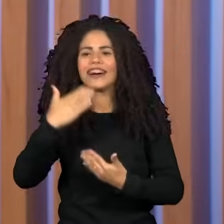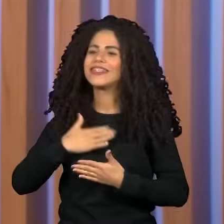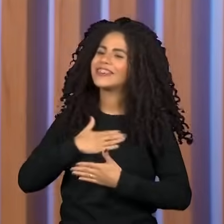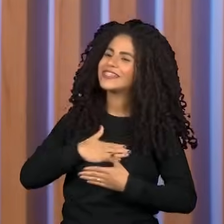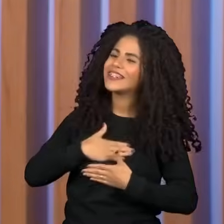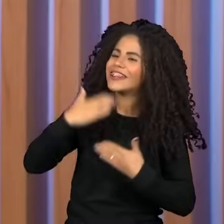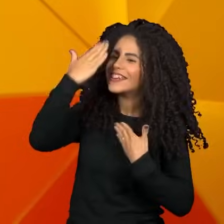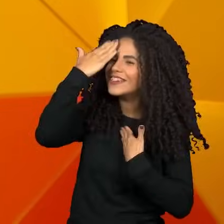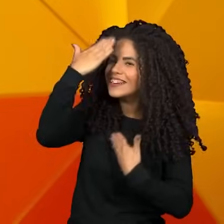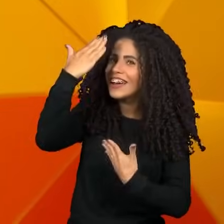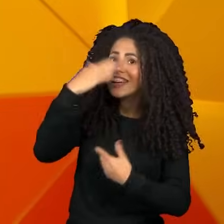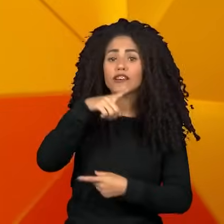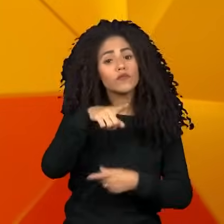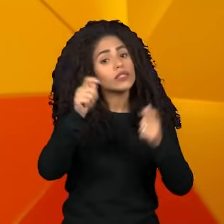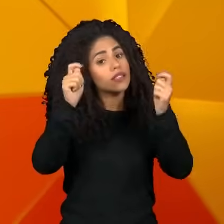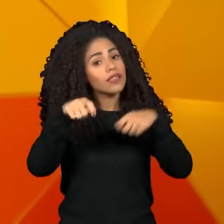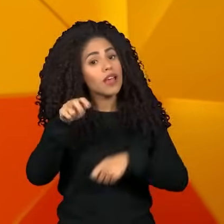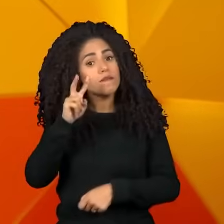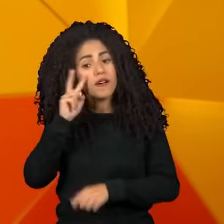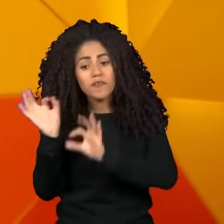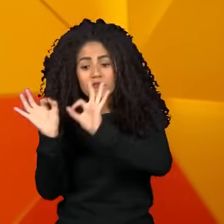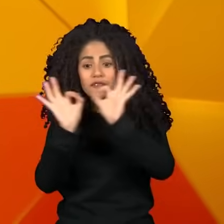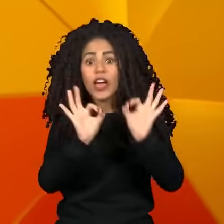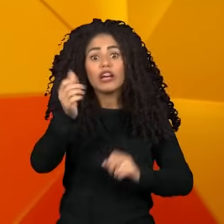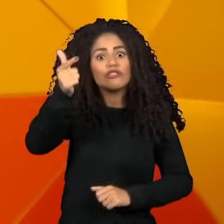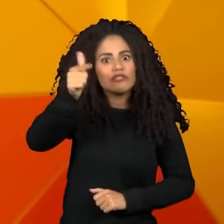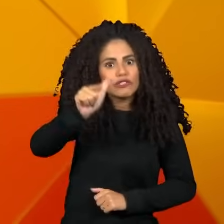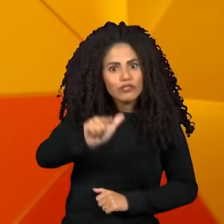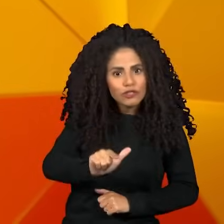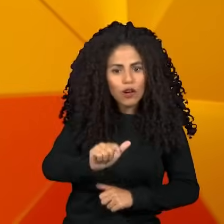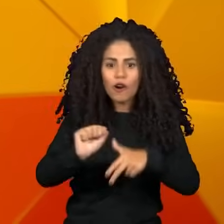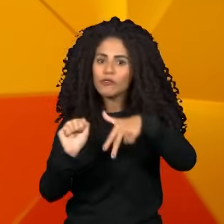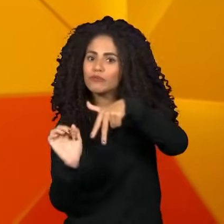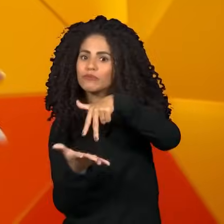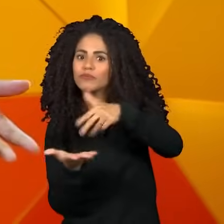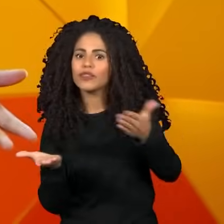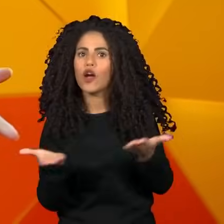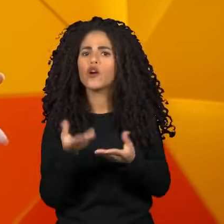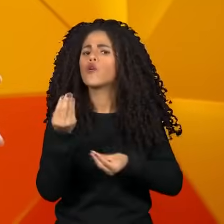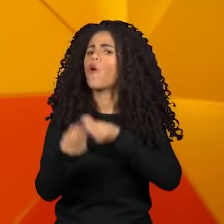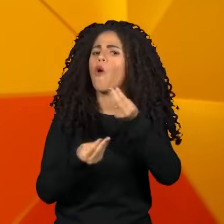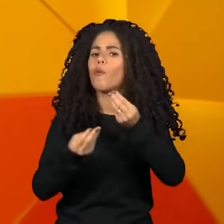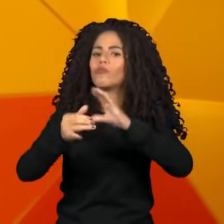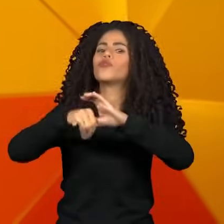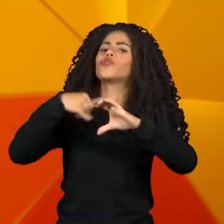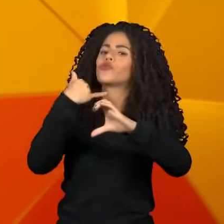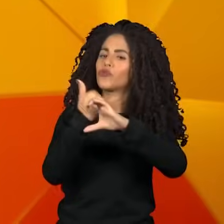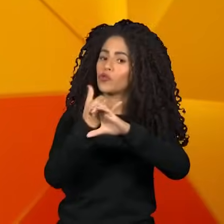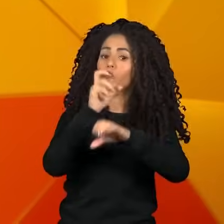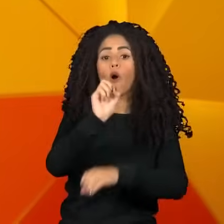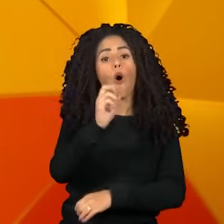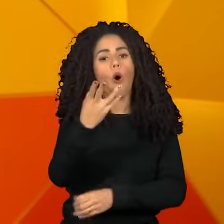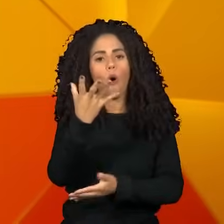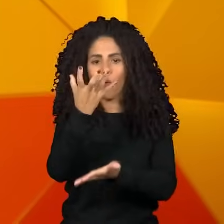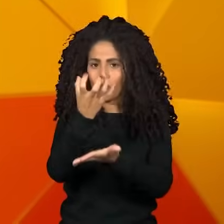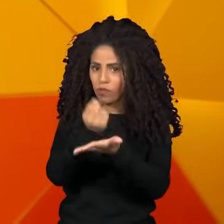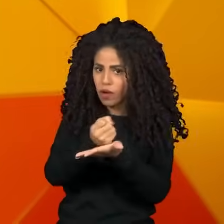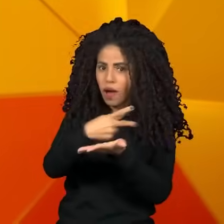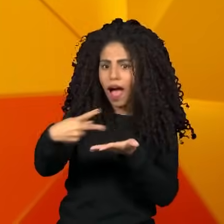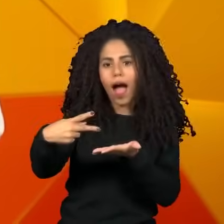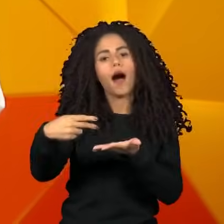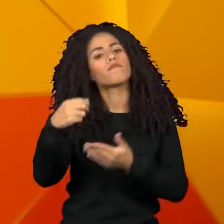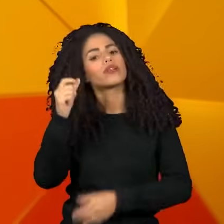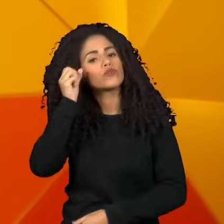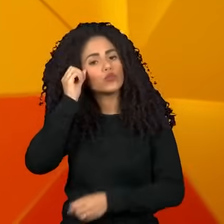Foi lindo. E você pode rever essa lindeza de programa de hoje acessando o nosso canal no YouTube ou usando o aplicativo Cultura